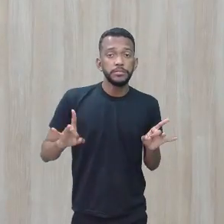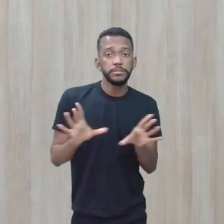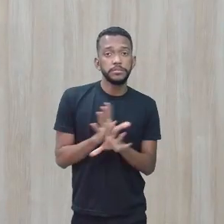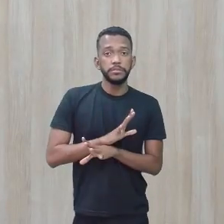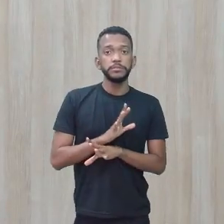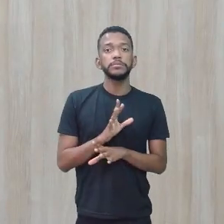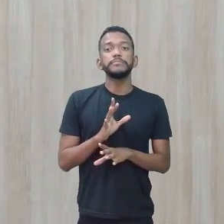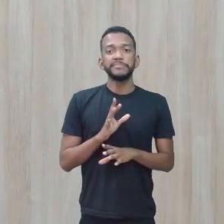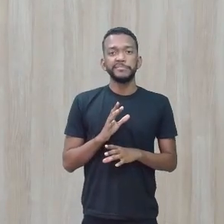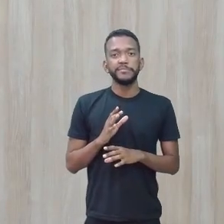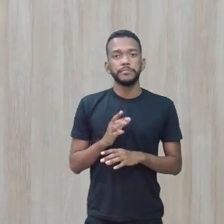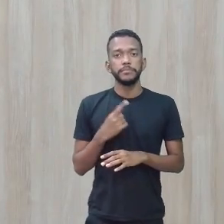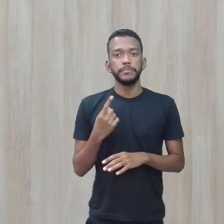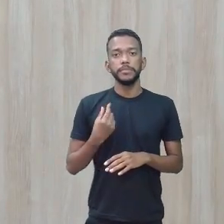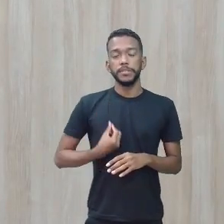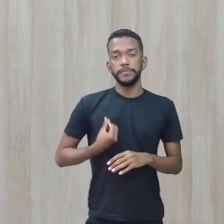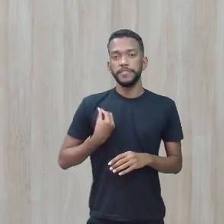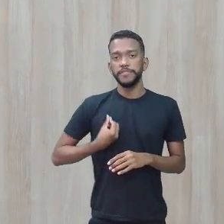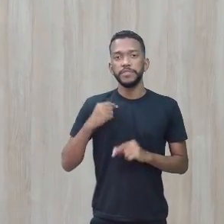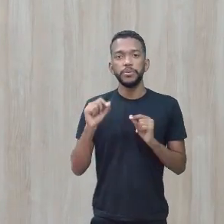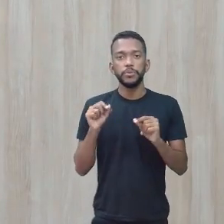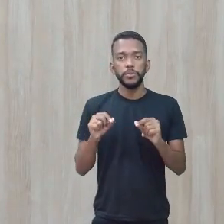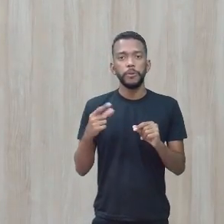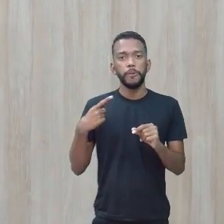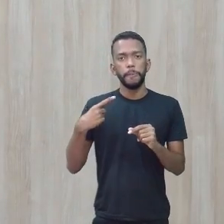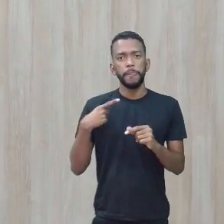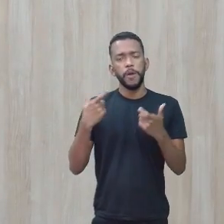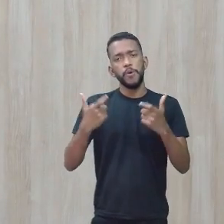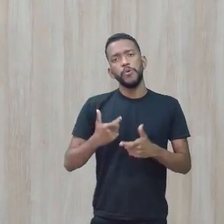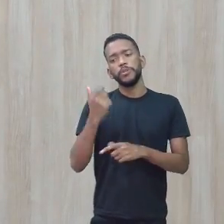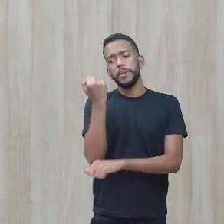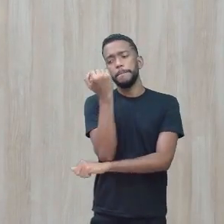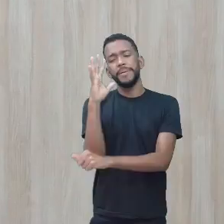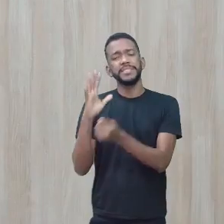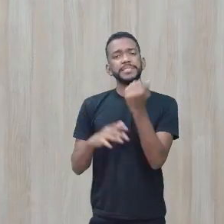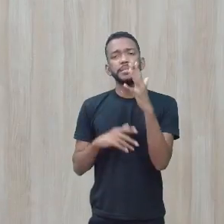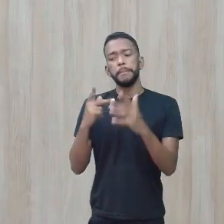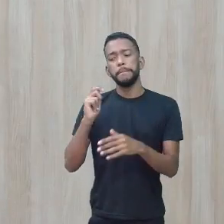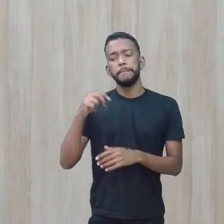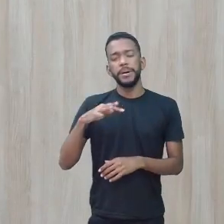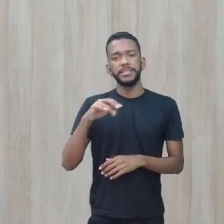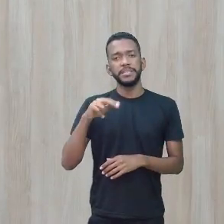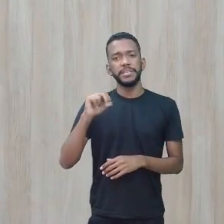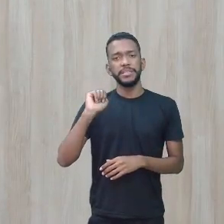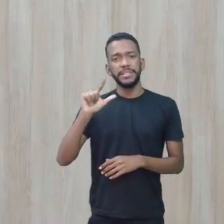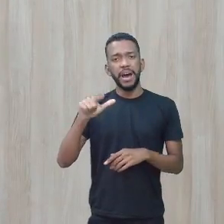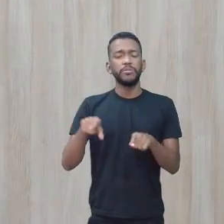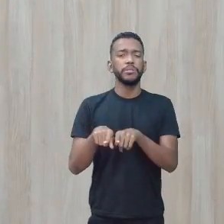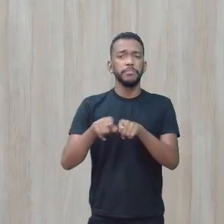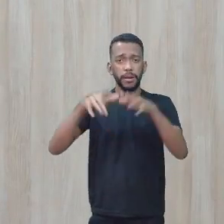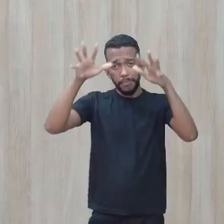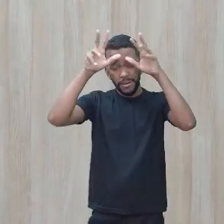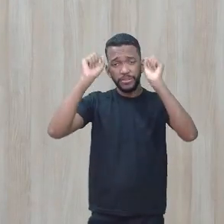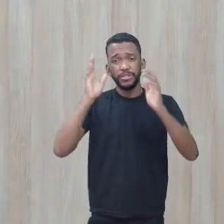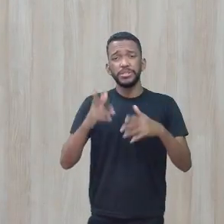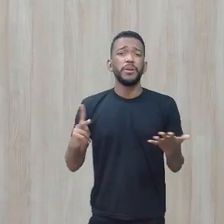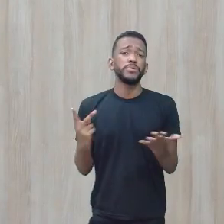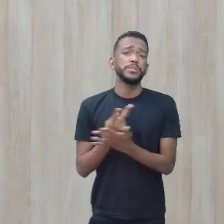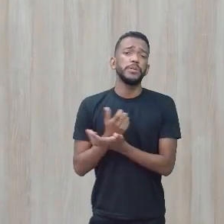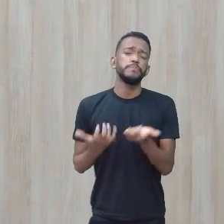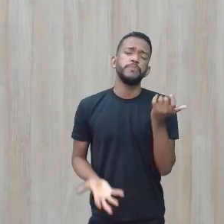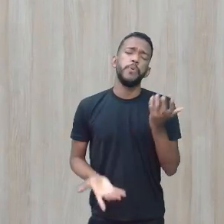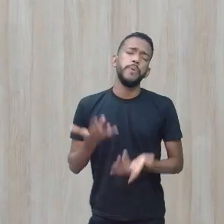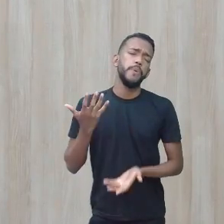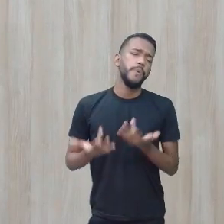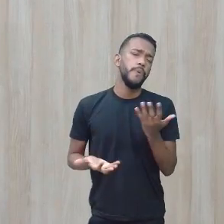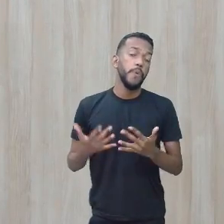gente viveu aí, tanto no Pantanal quanto na Amazônia, grandes queimadas, e infelizmente